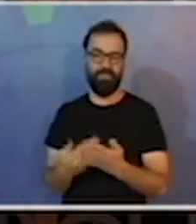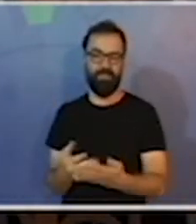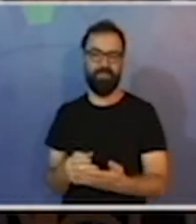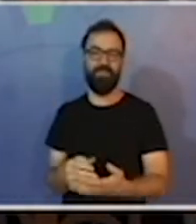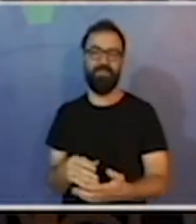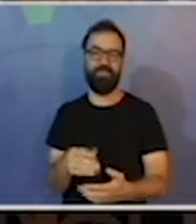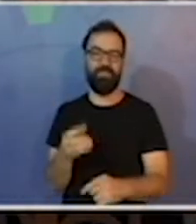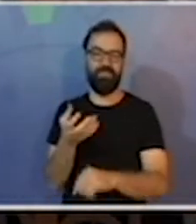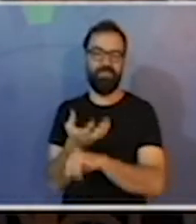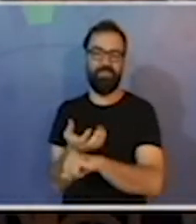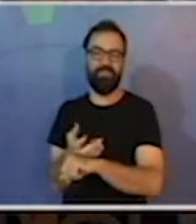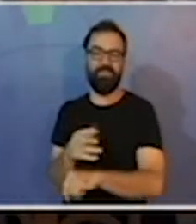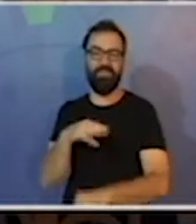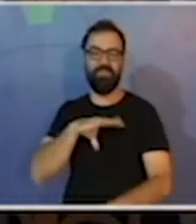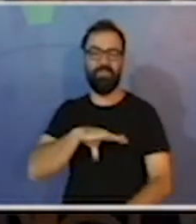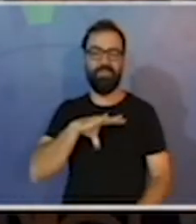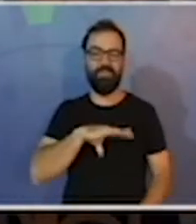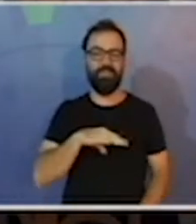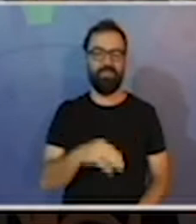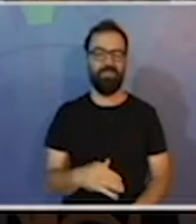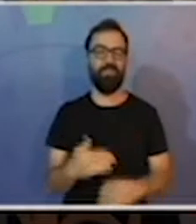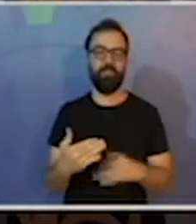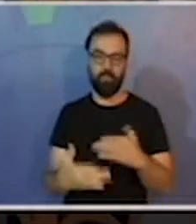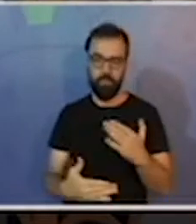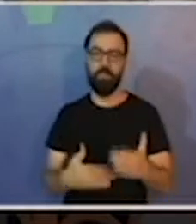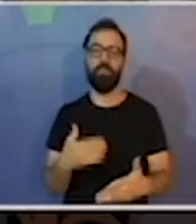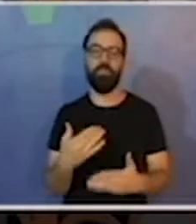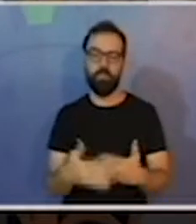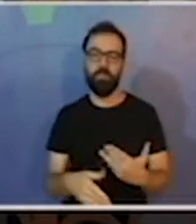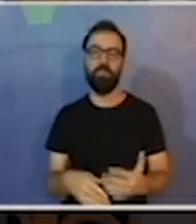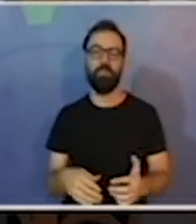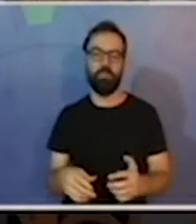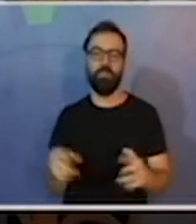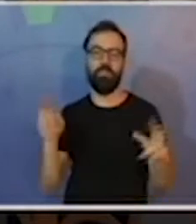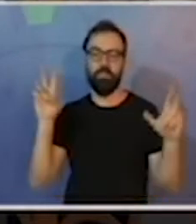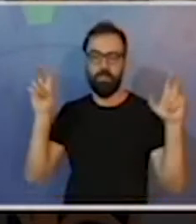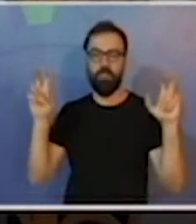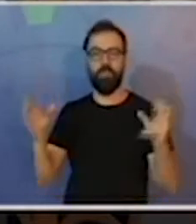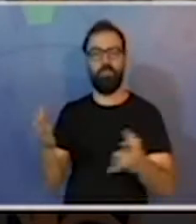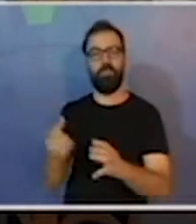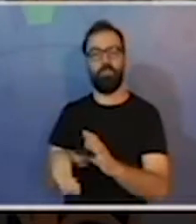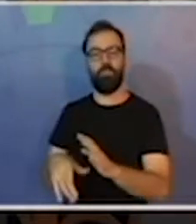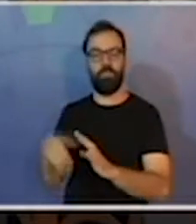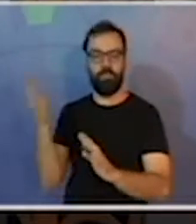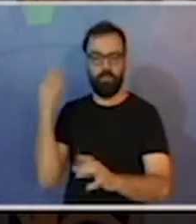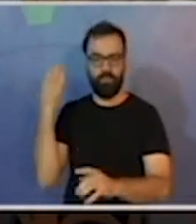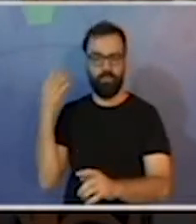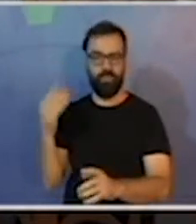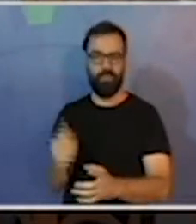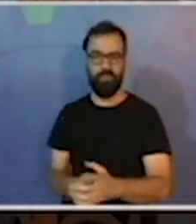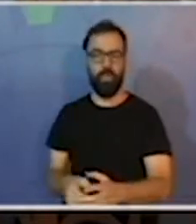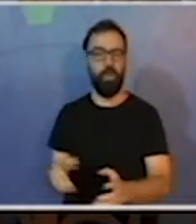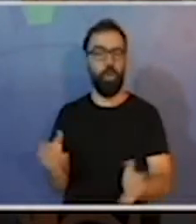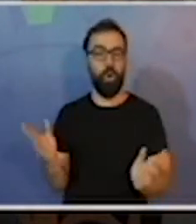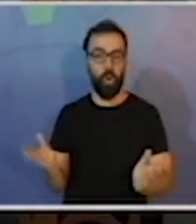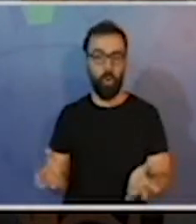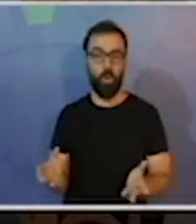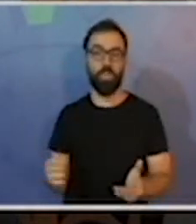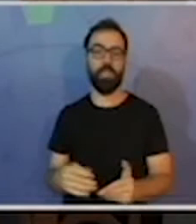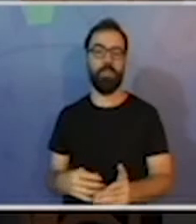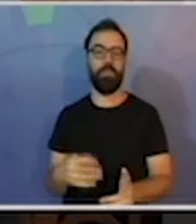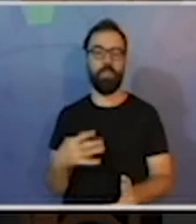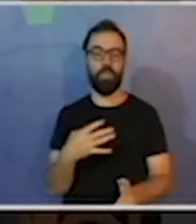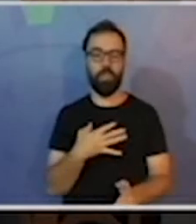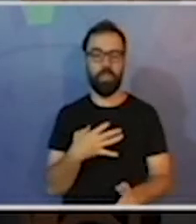Janete já falou durante a semana e continuando o assunto da aula passada hoje falaremos das formas